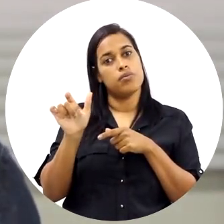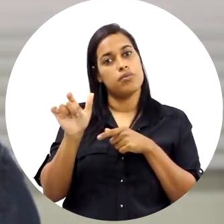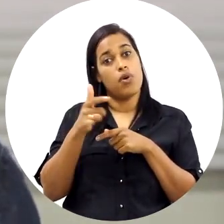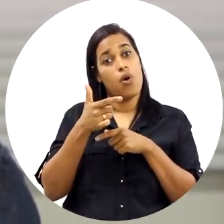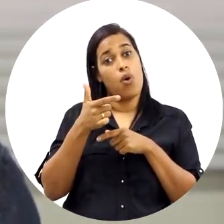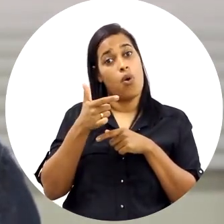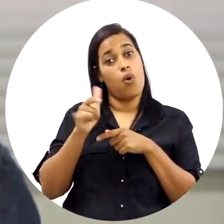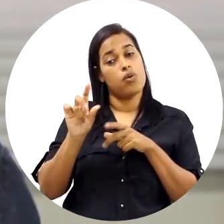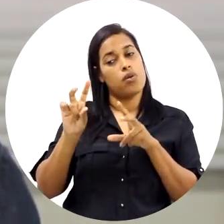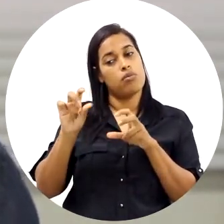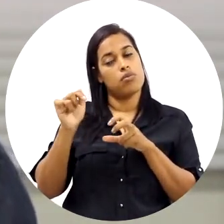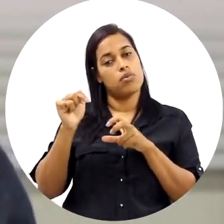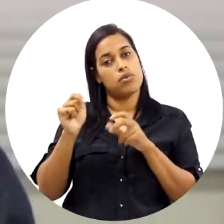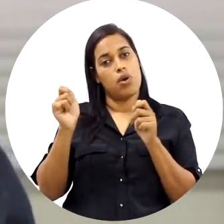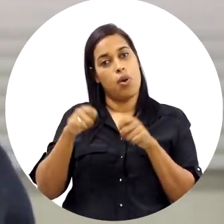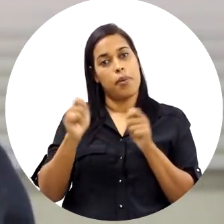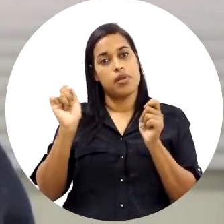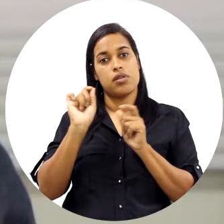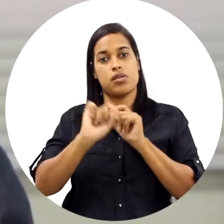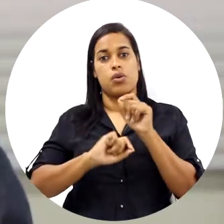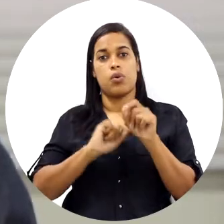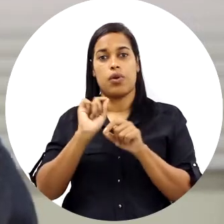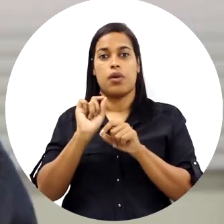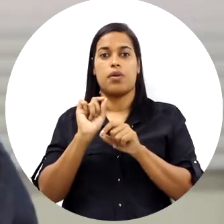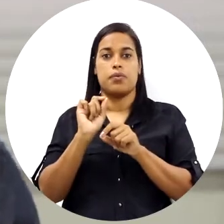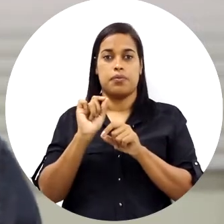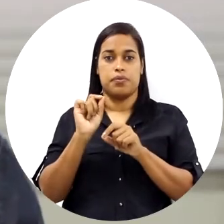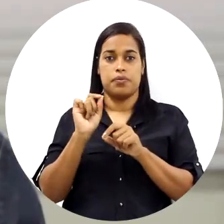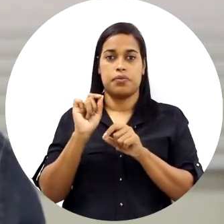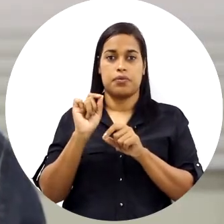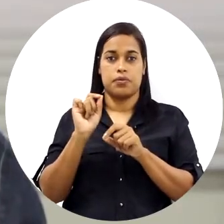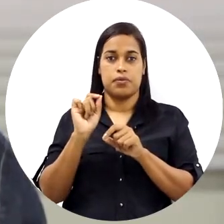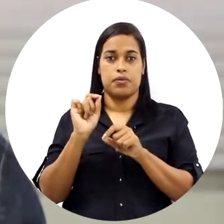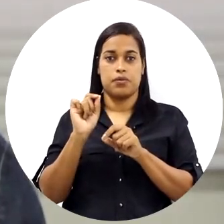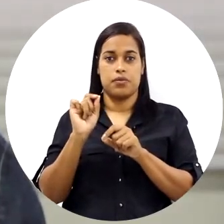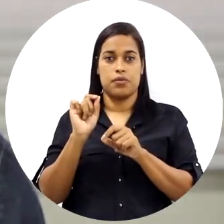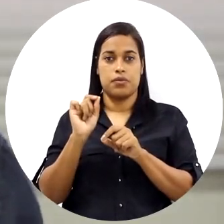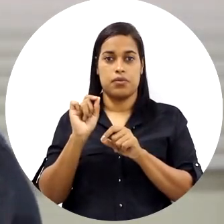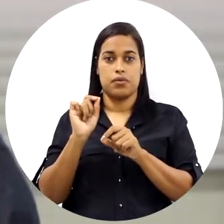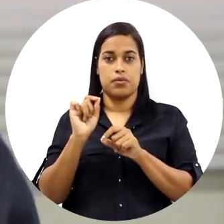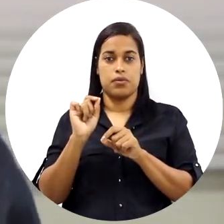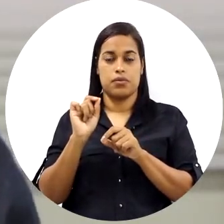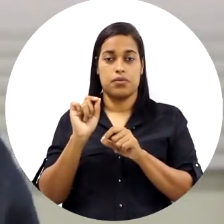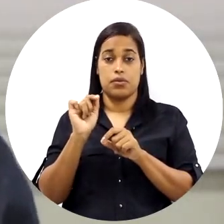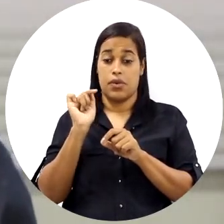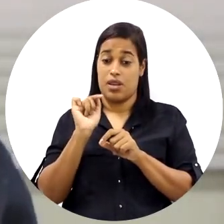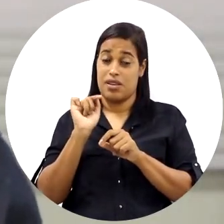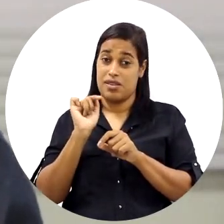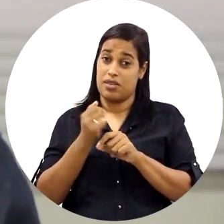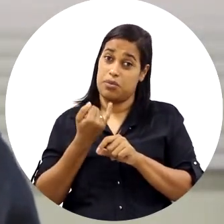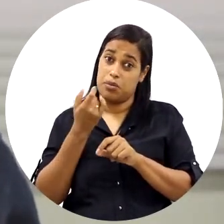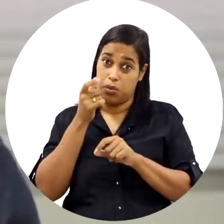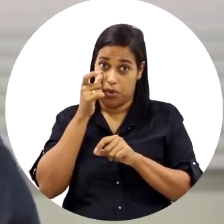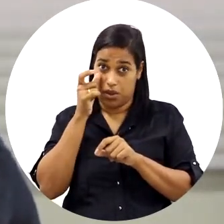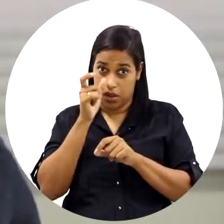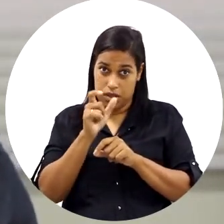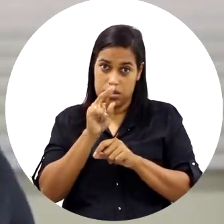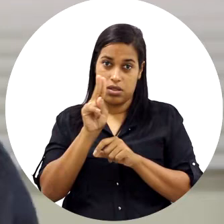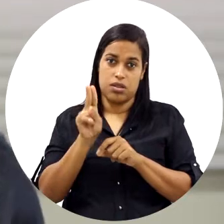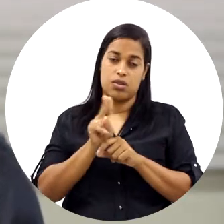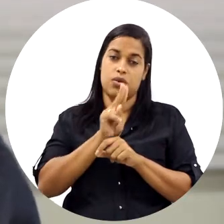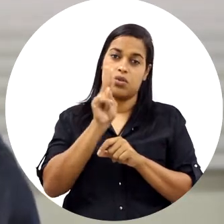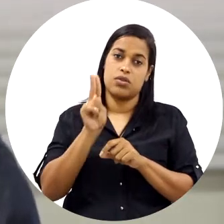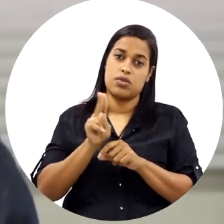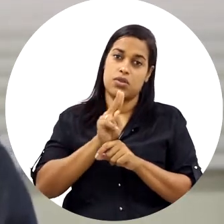item dessa competência, que é justamente a questão de mala direta. Esse é um recurso bastante interessante, utilizado